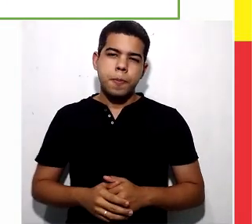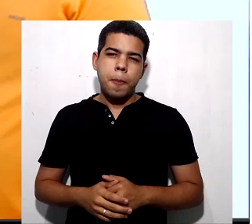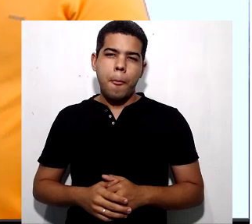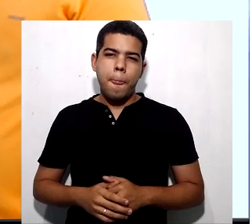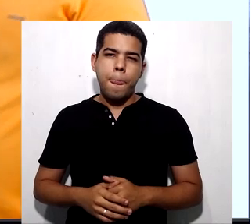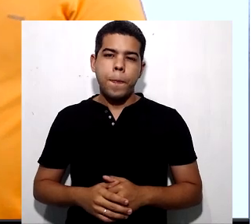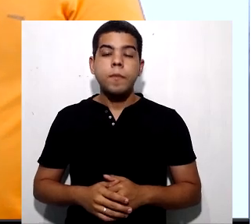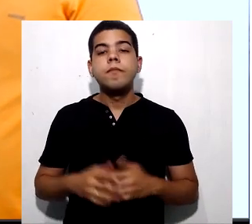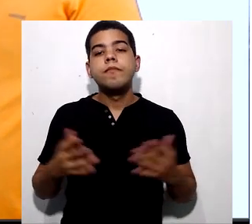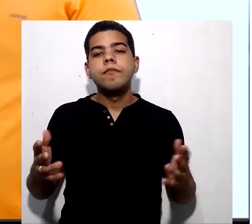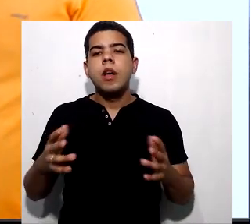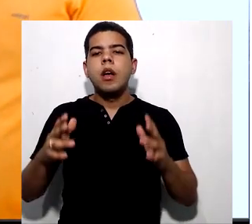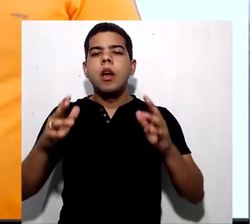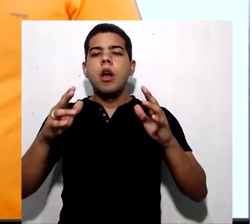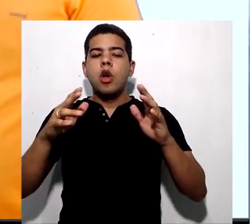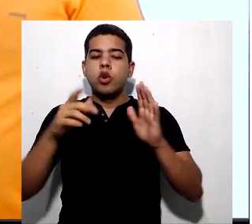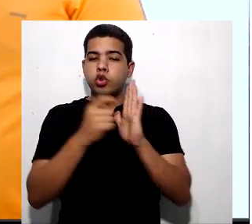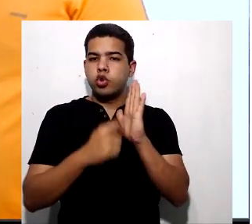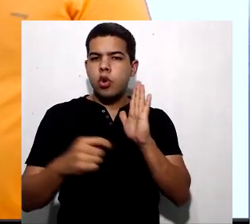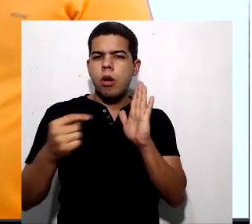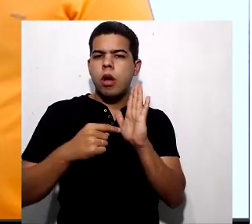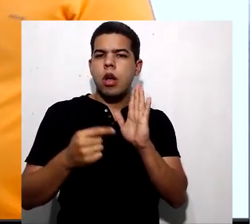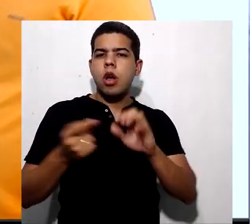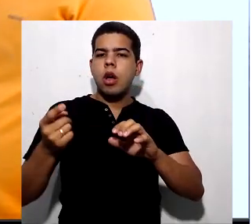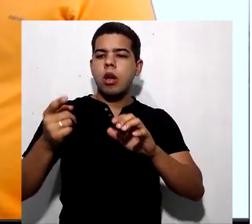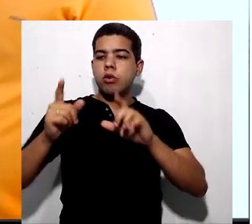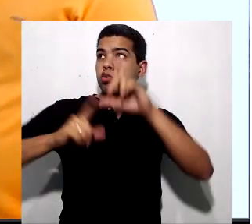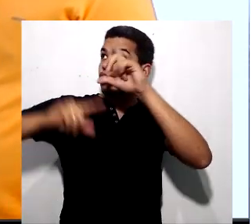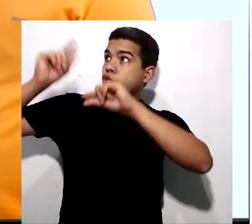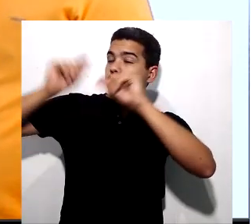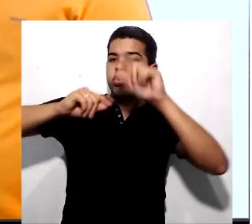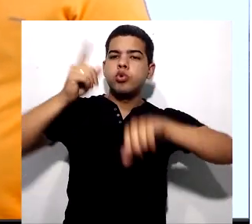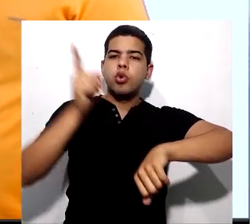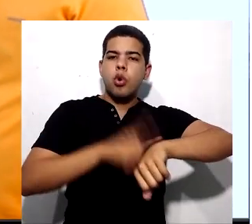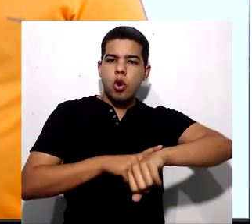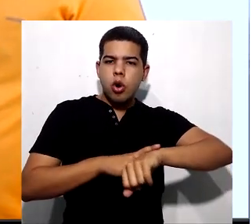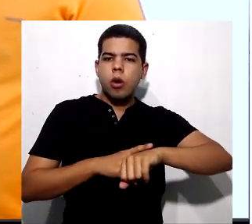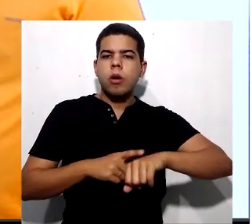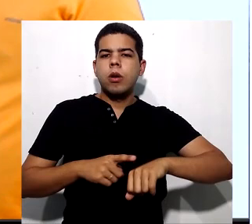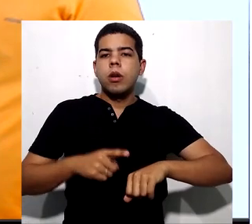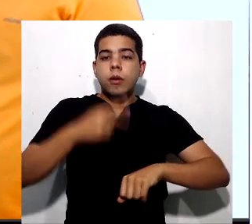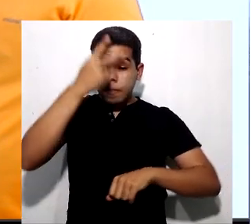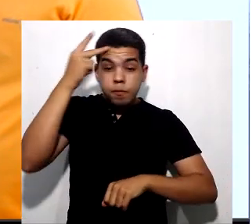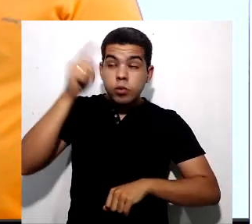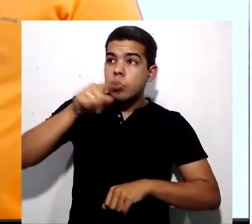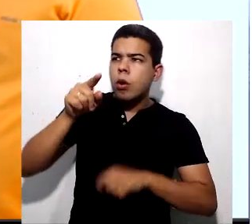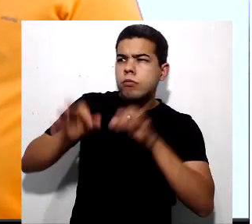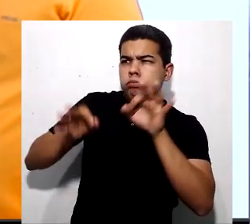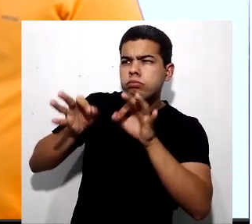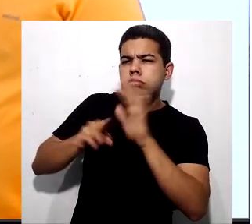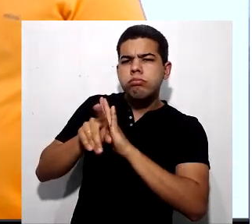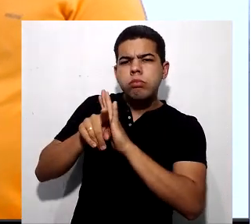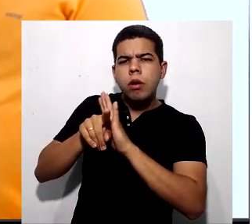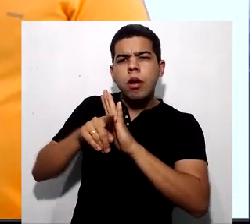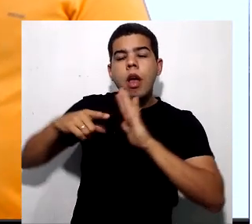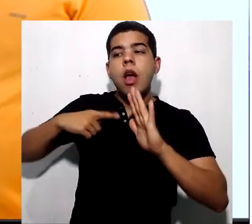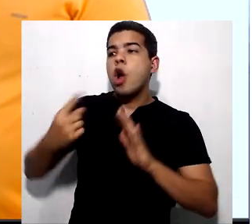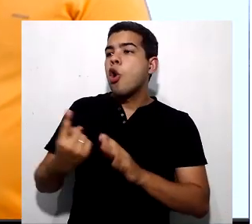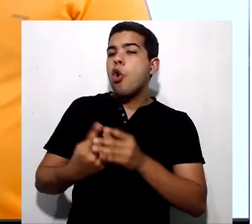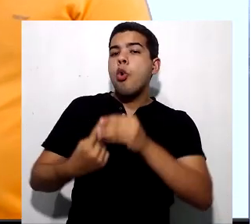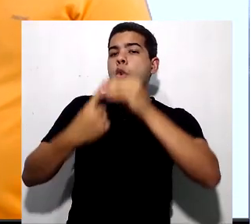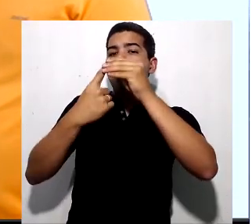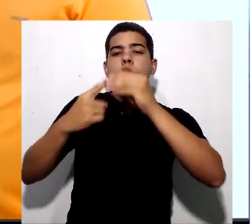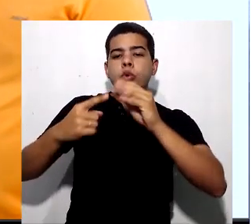essa obra, A Hora da Estrela, de Clarice, claro, críticos literários falam que nesta obra é a única obra,